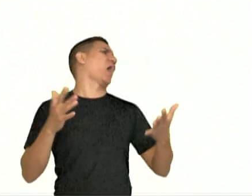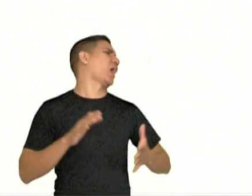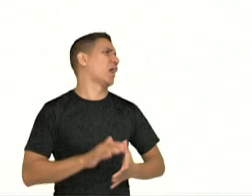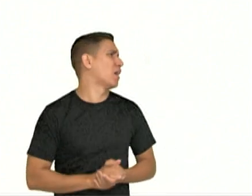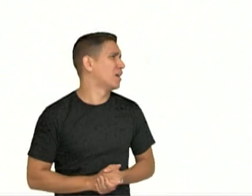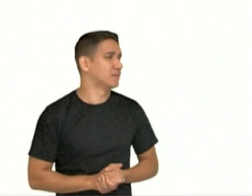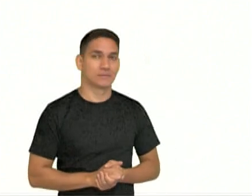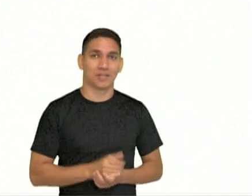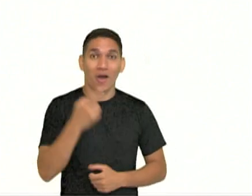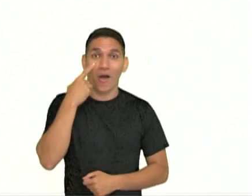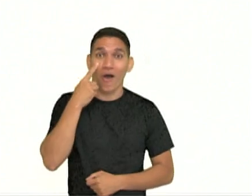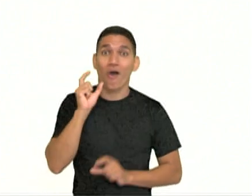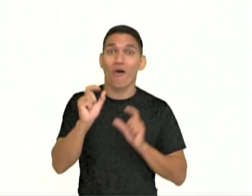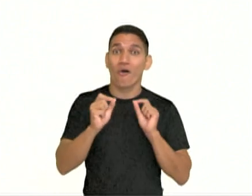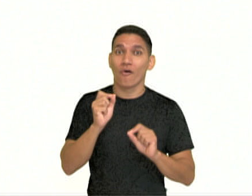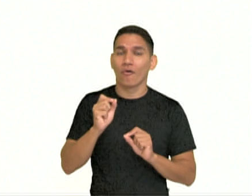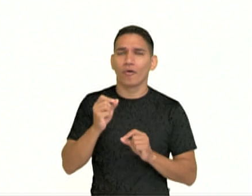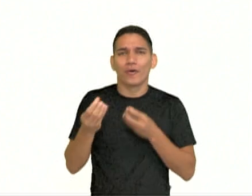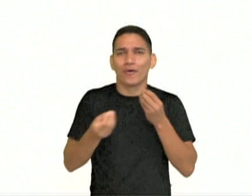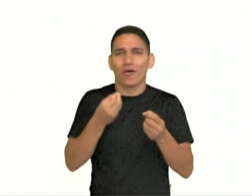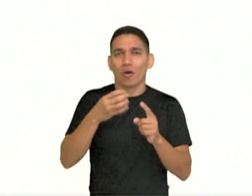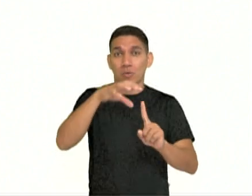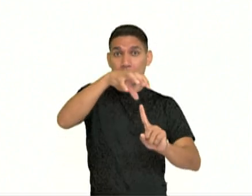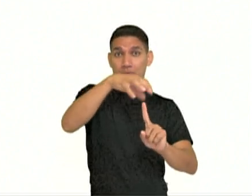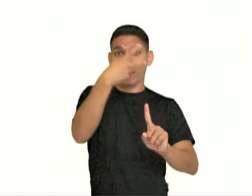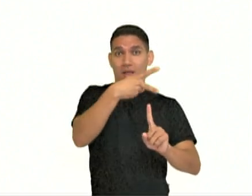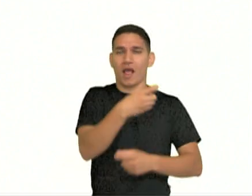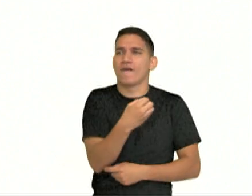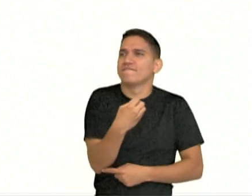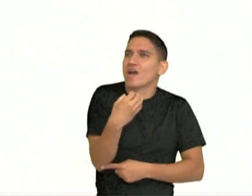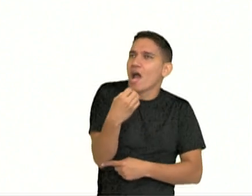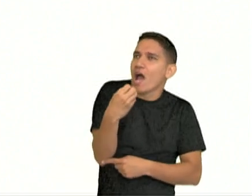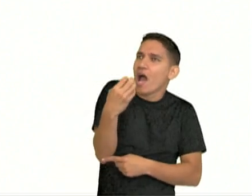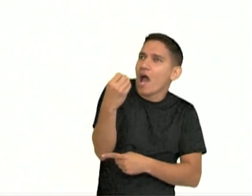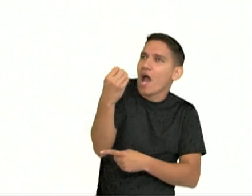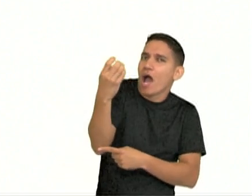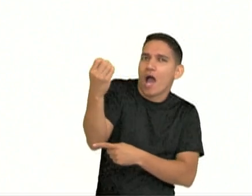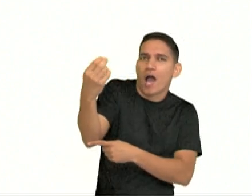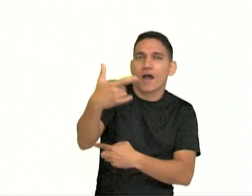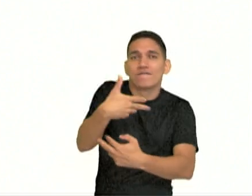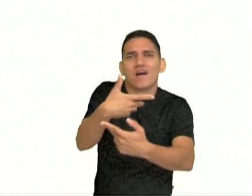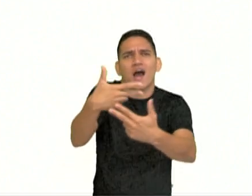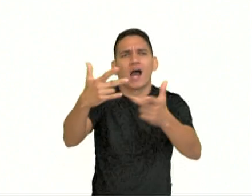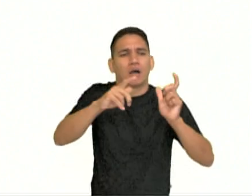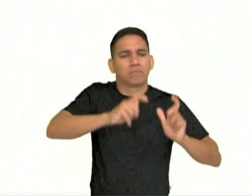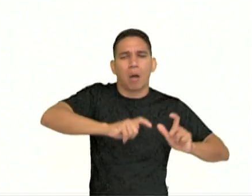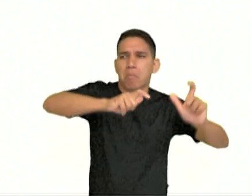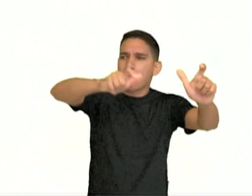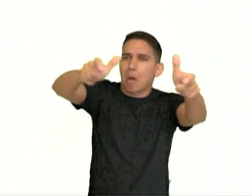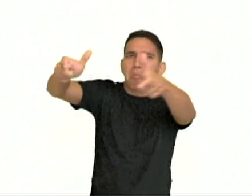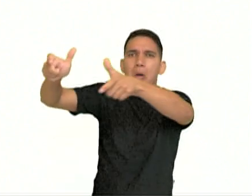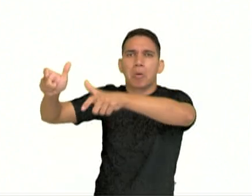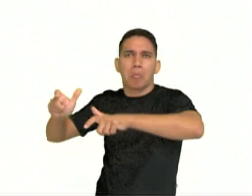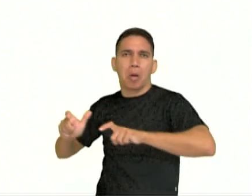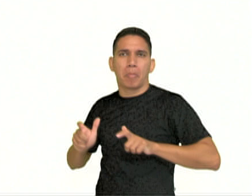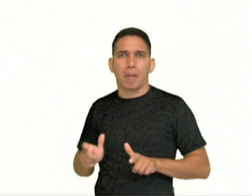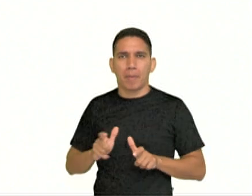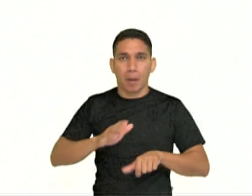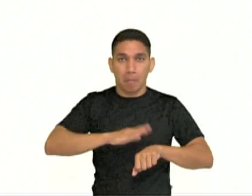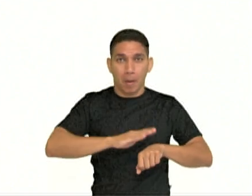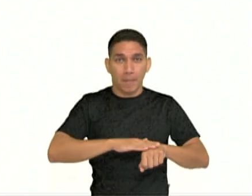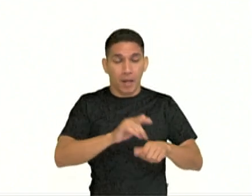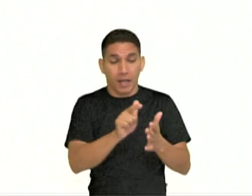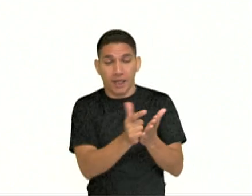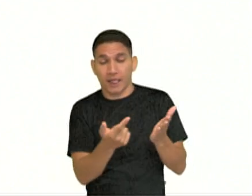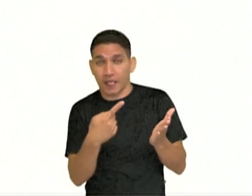né? Como o Pequeno Príncipe ele viajou, né? Por muitos lugares ali durante o livro, durante